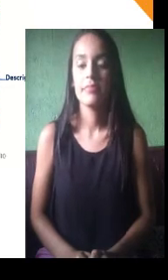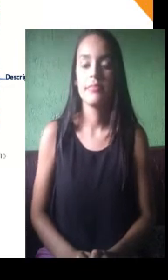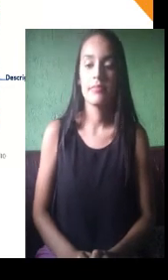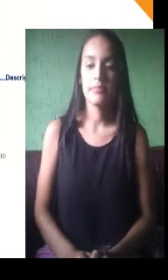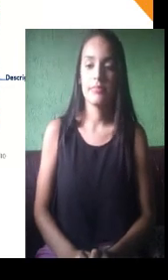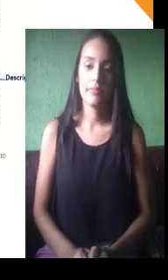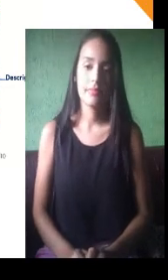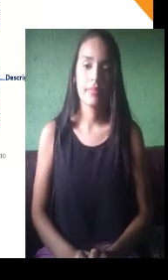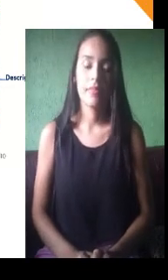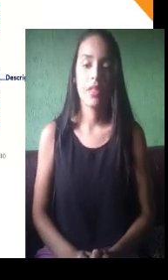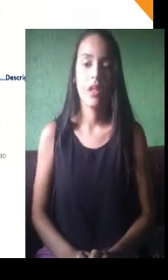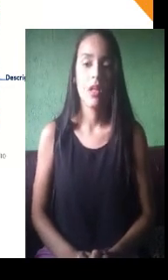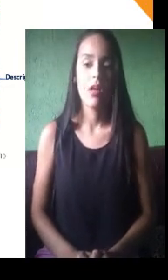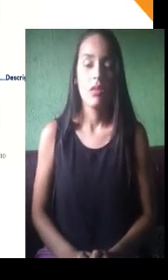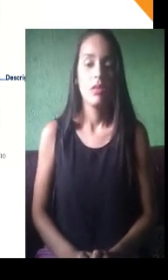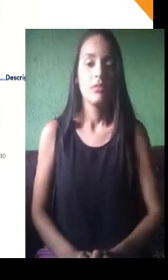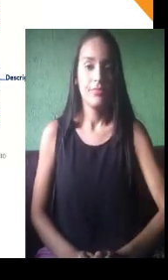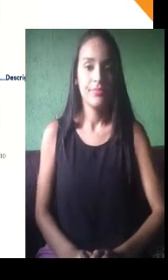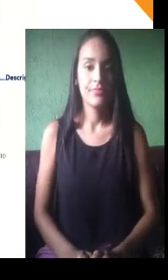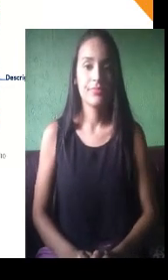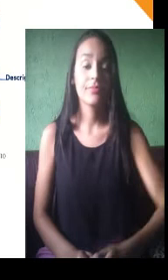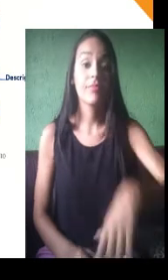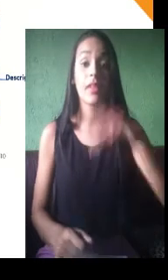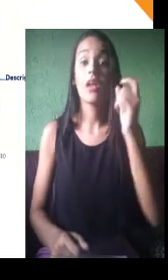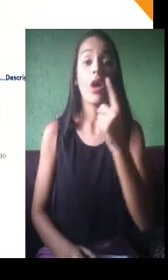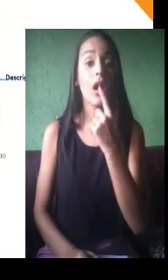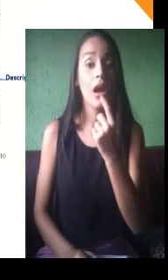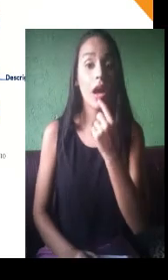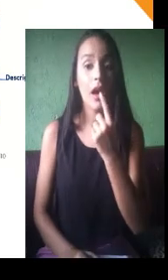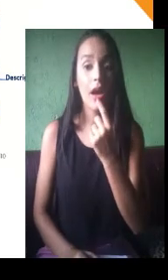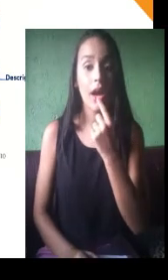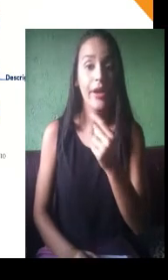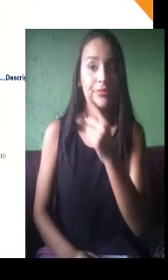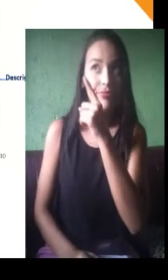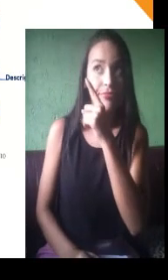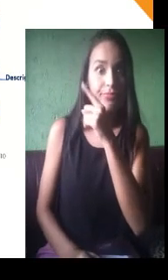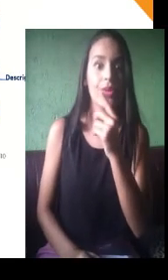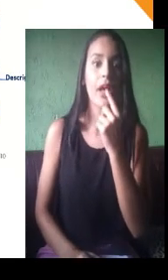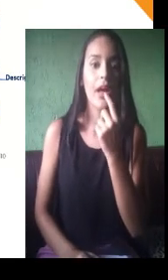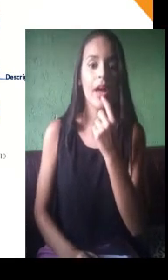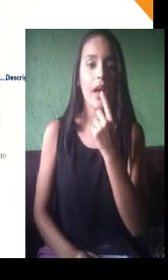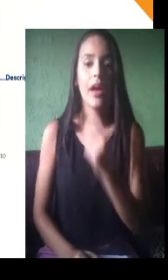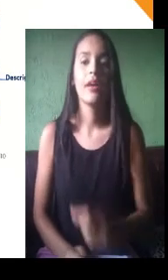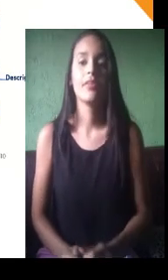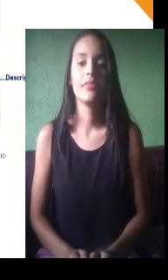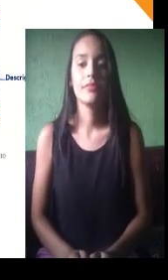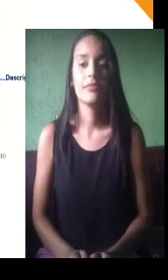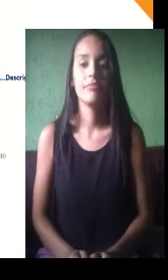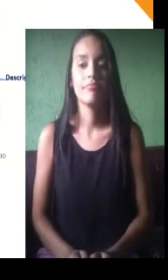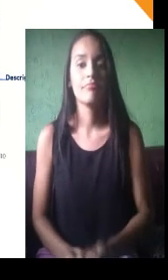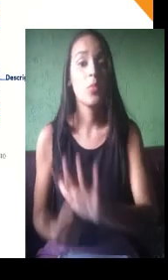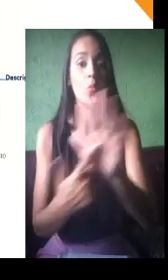Essa é a base aí, do texto enciclopédico, e por sua vez, das sequências que ele faz uso. No caso aqui, as